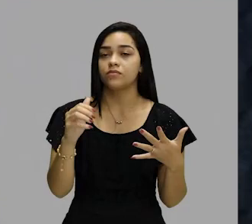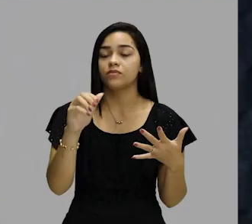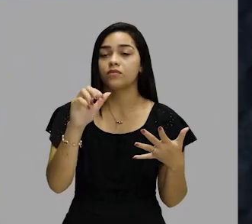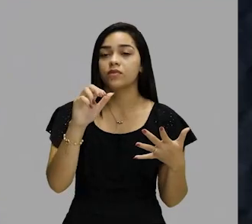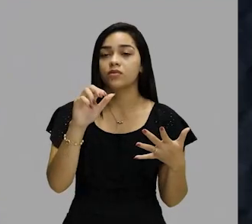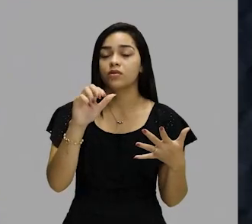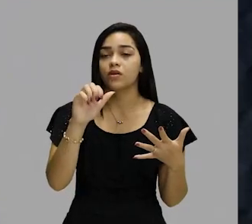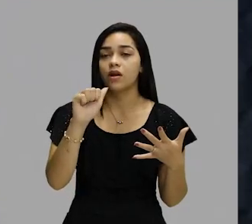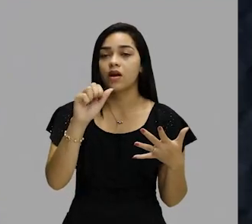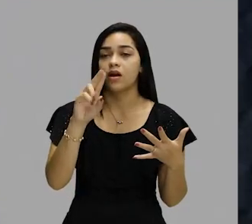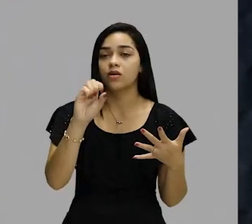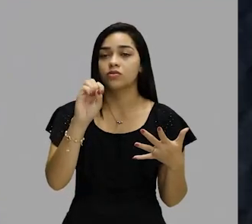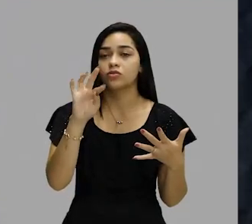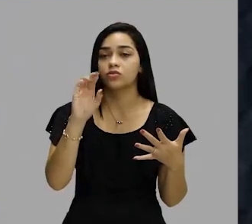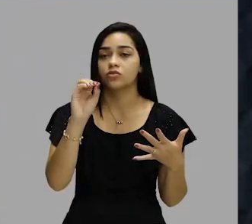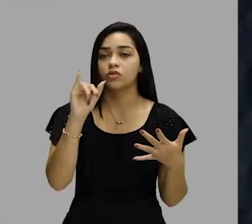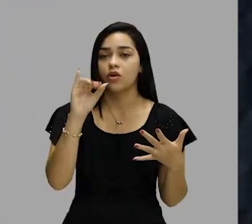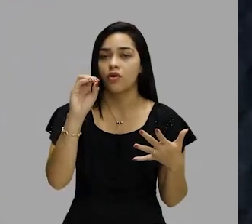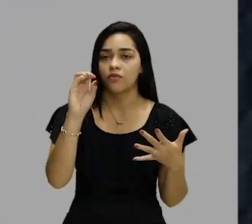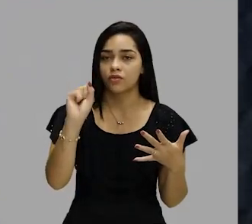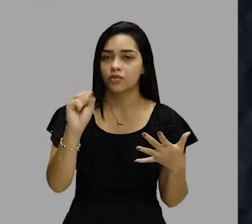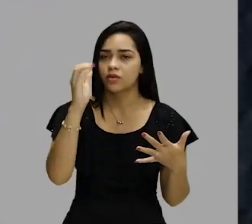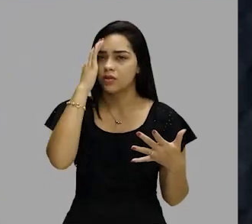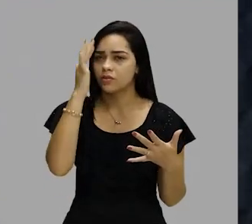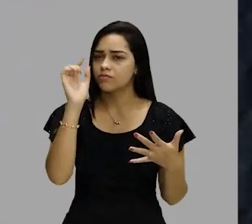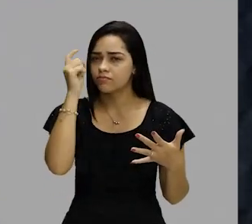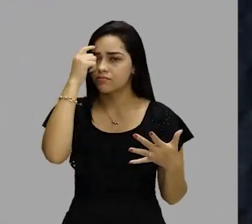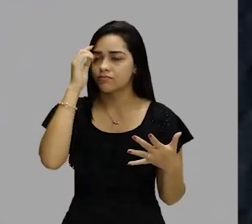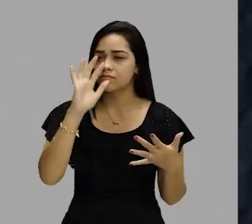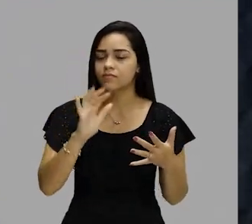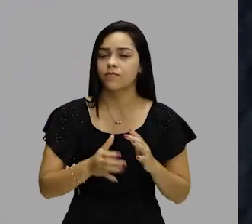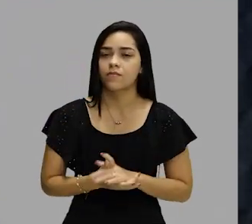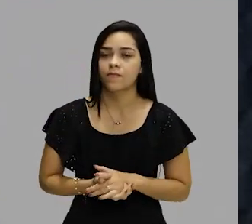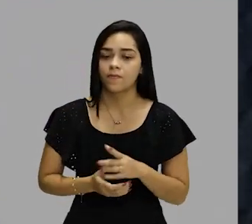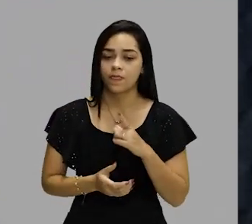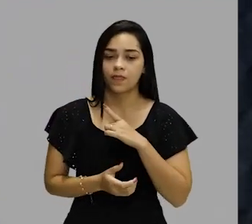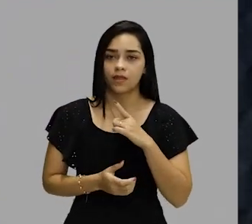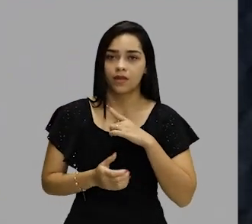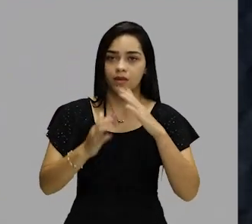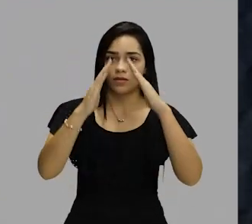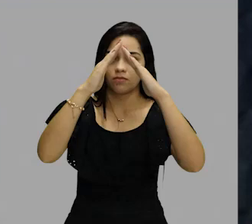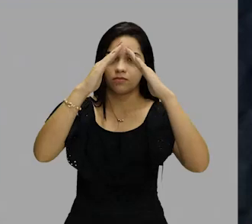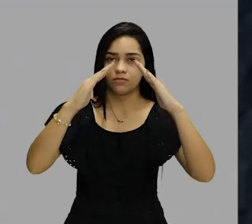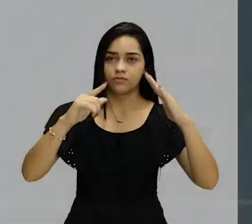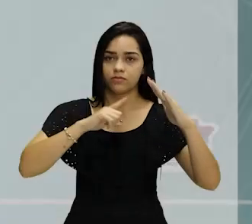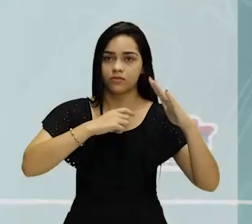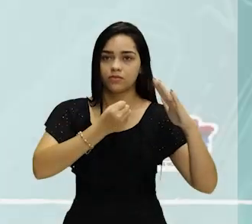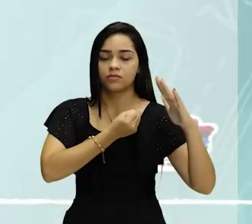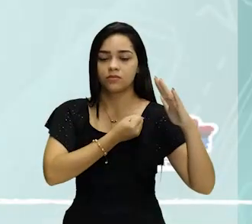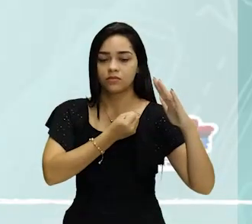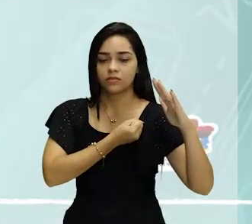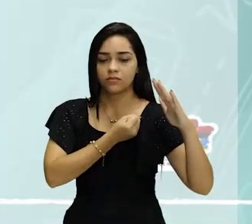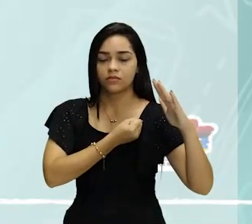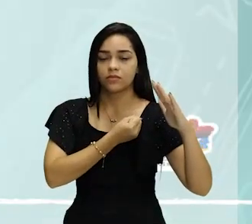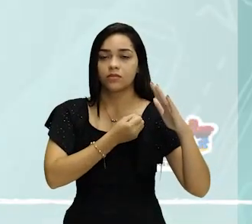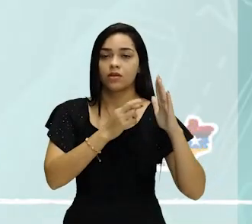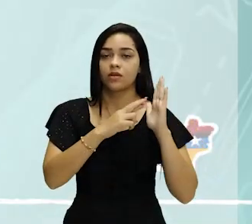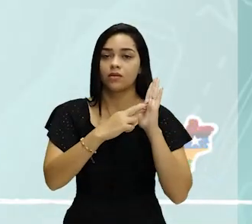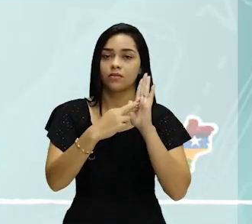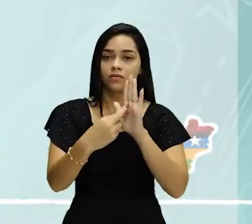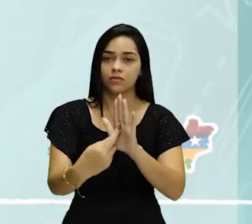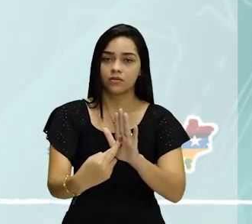Agora vamos imaginar essa seguinte situação. Eu tenho aqui uma pirâmide ecológica de número, está representando aqui